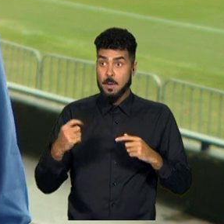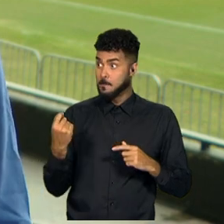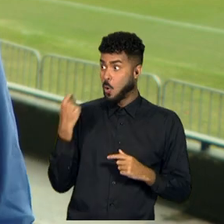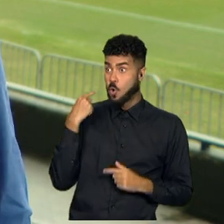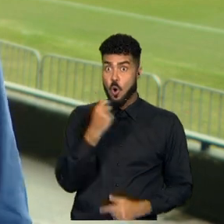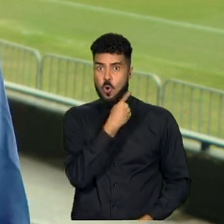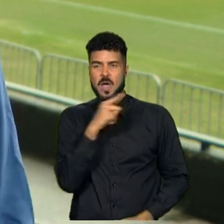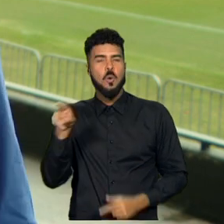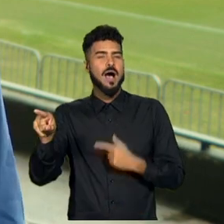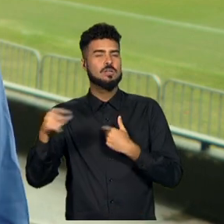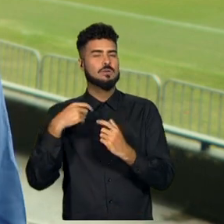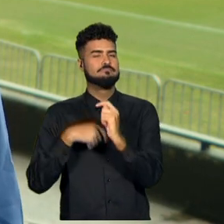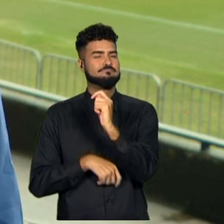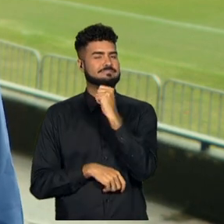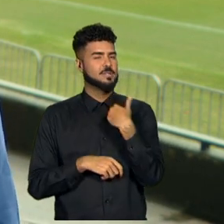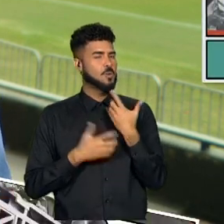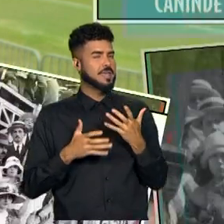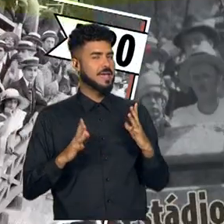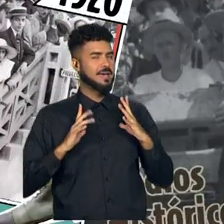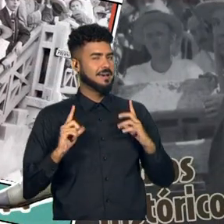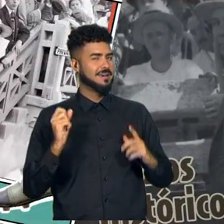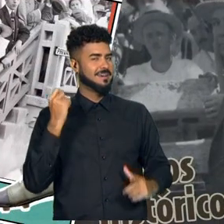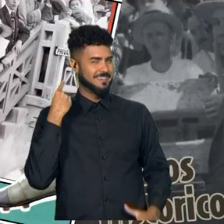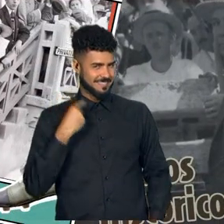dele, eu acho até que o Roberto não queria fazer gol em mim.